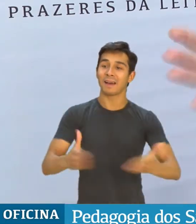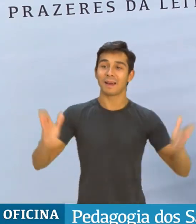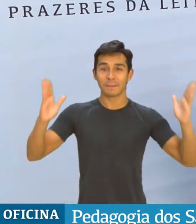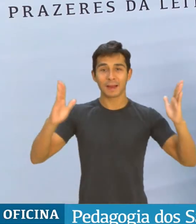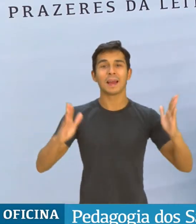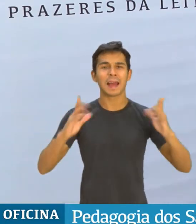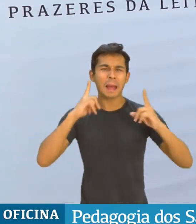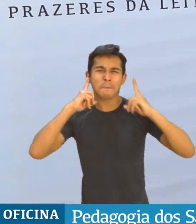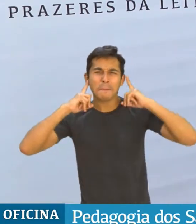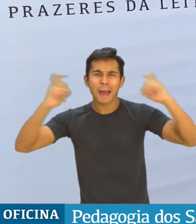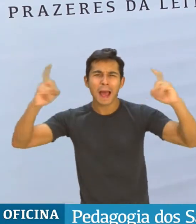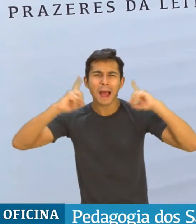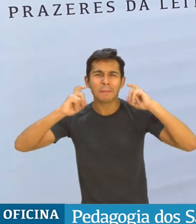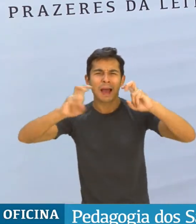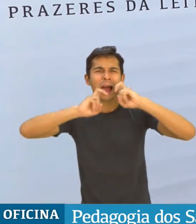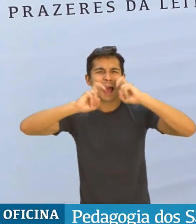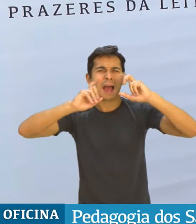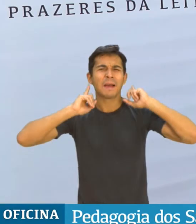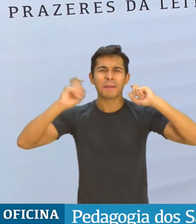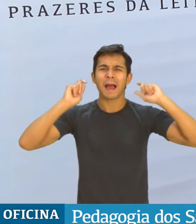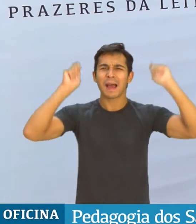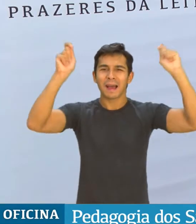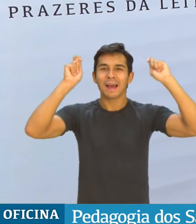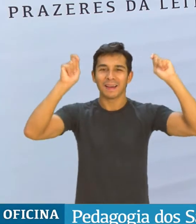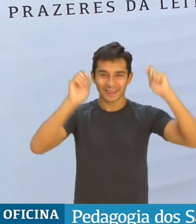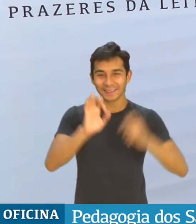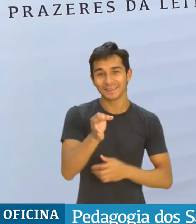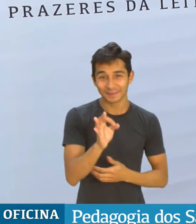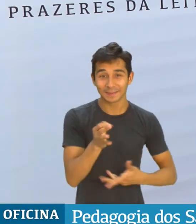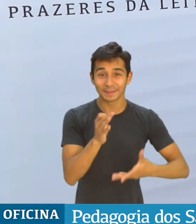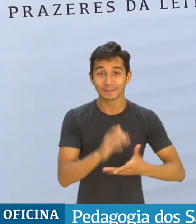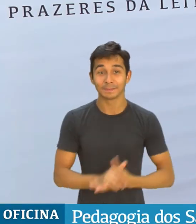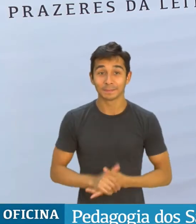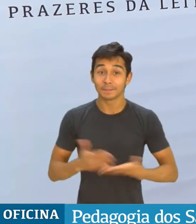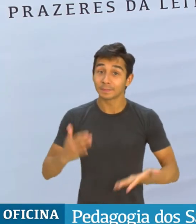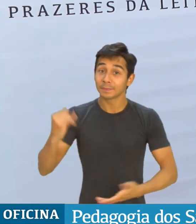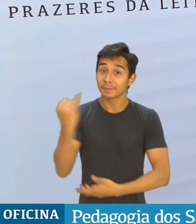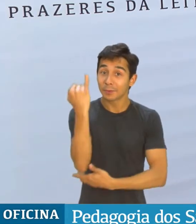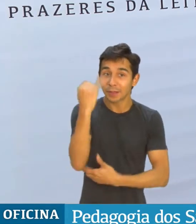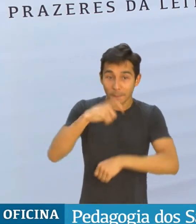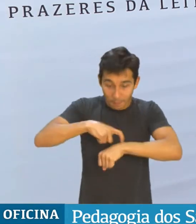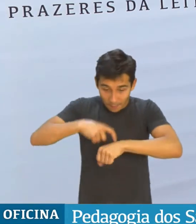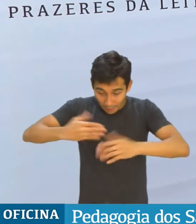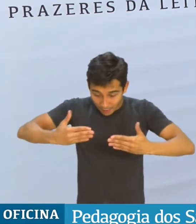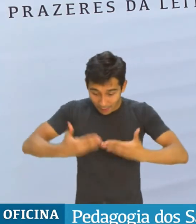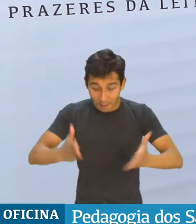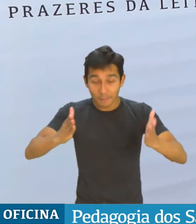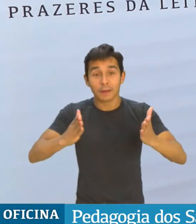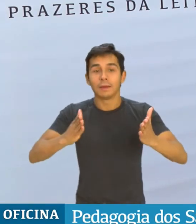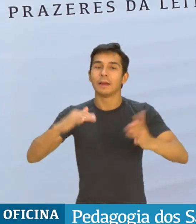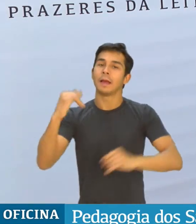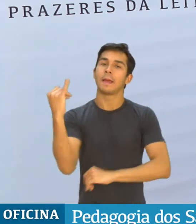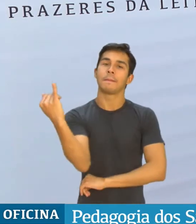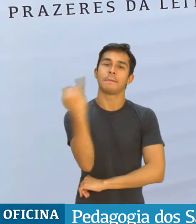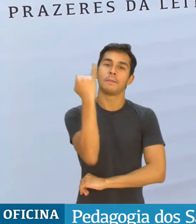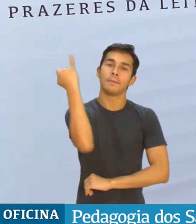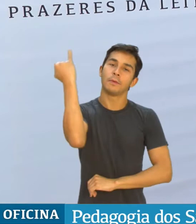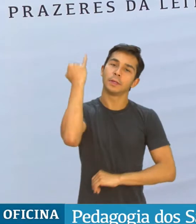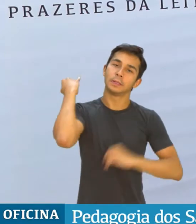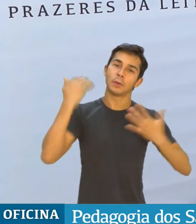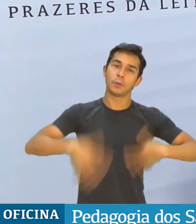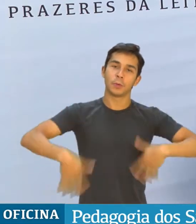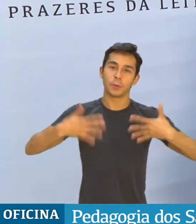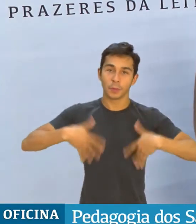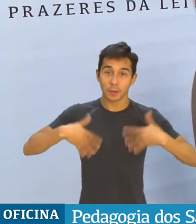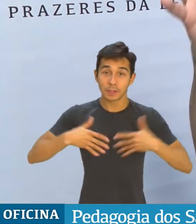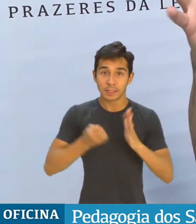barulho. E aí, eu acho que é muito importante você pensar nessa abertura desse sarau, né? Apesar do sarau não